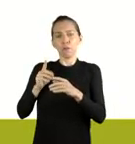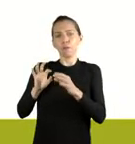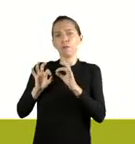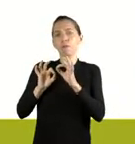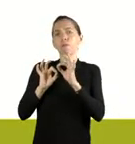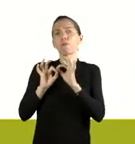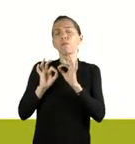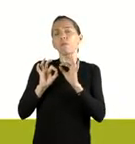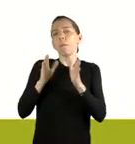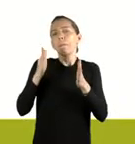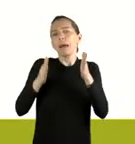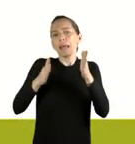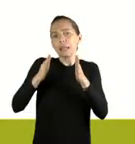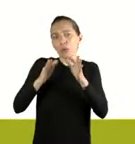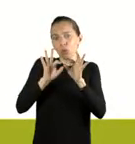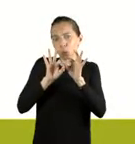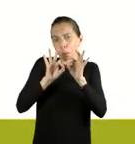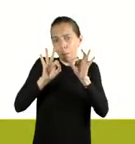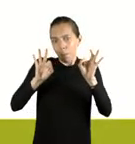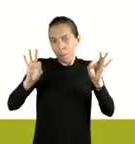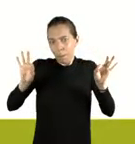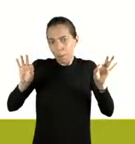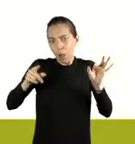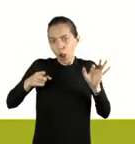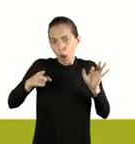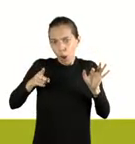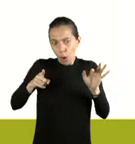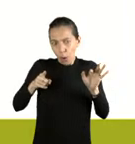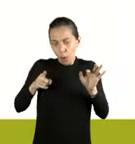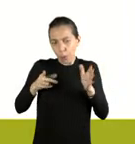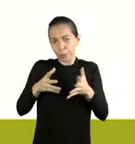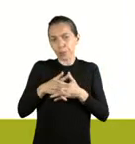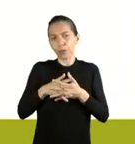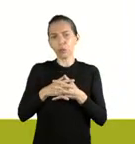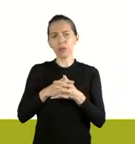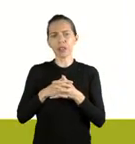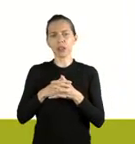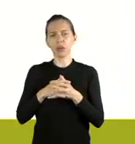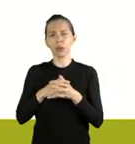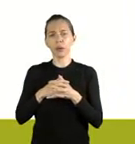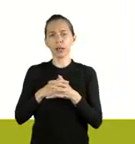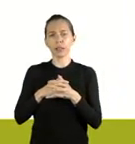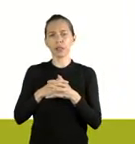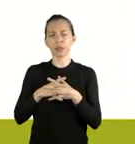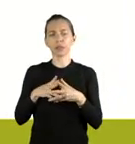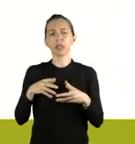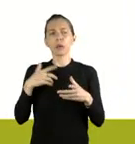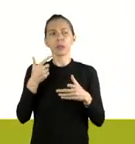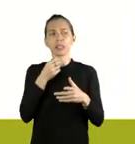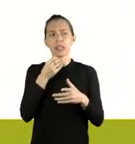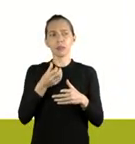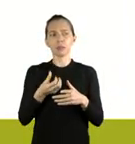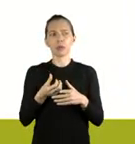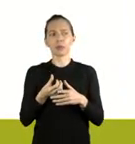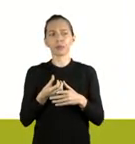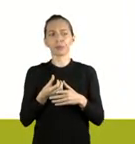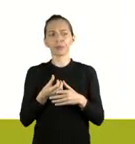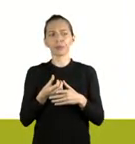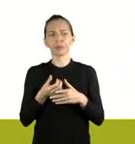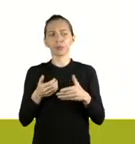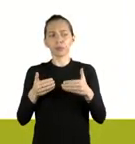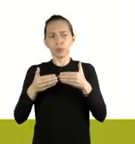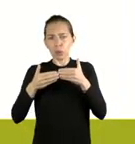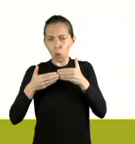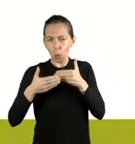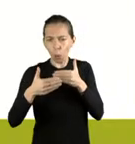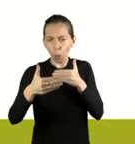na mão dos bancos. Por quê? Se ele pega 6,37 e oferece para todo mundo a 15% ao